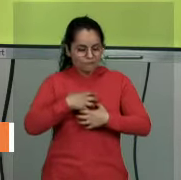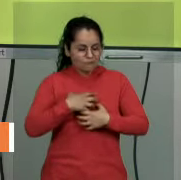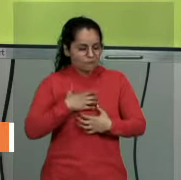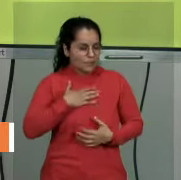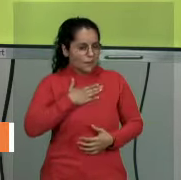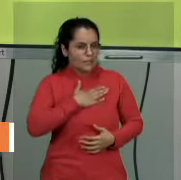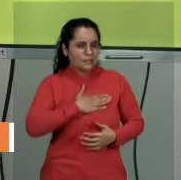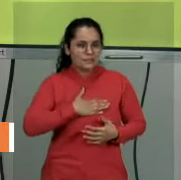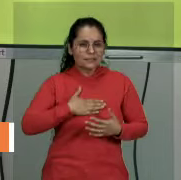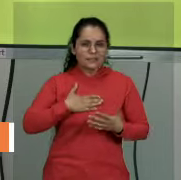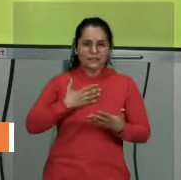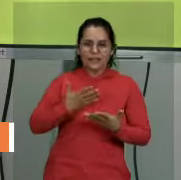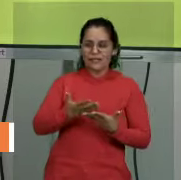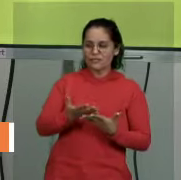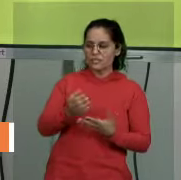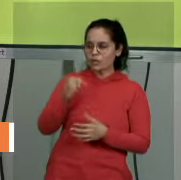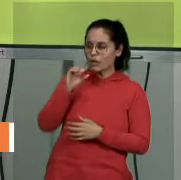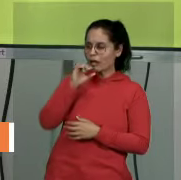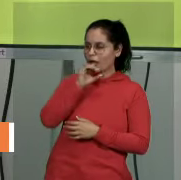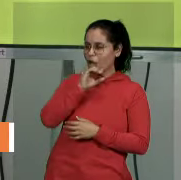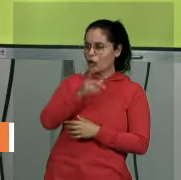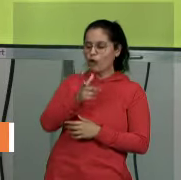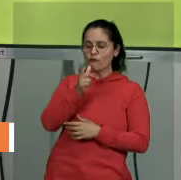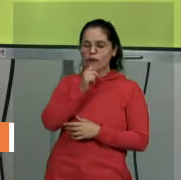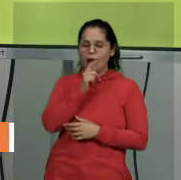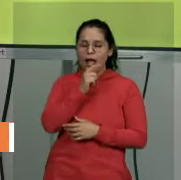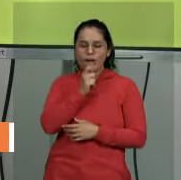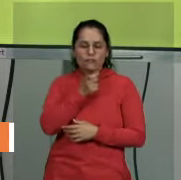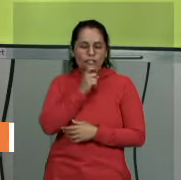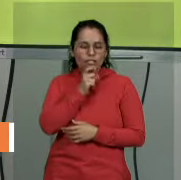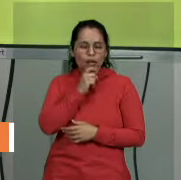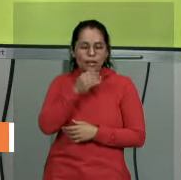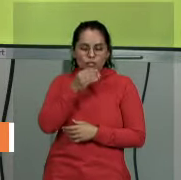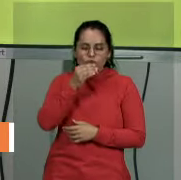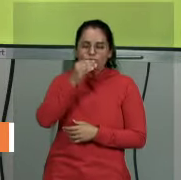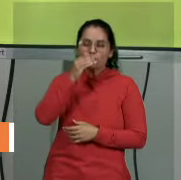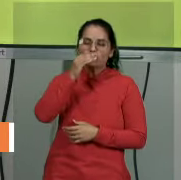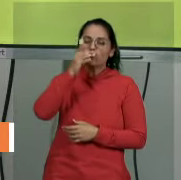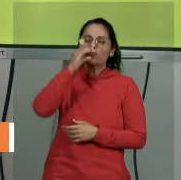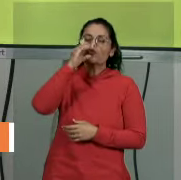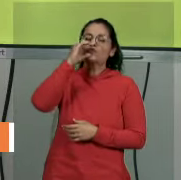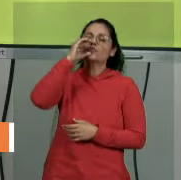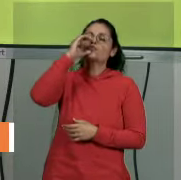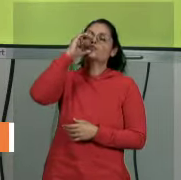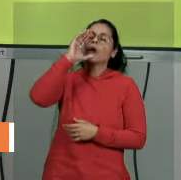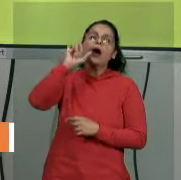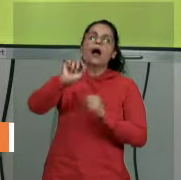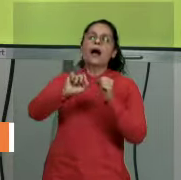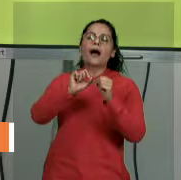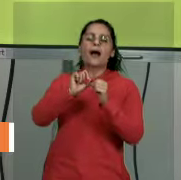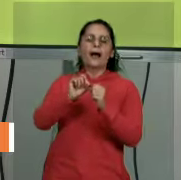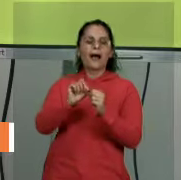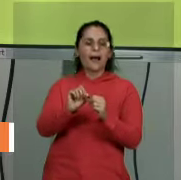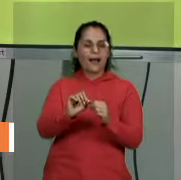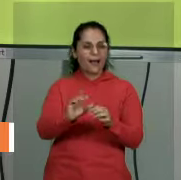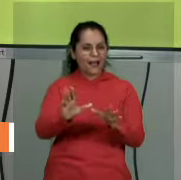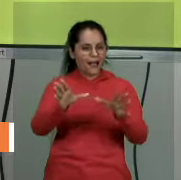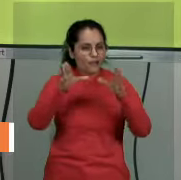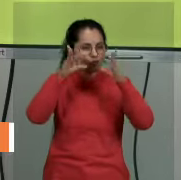você pensa assim, nó, que calor, vou tomar um copo de água bem geladinho. Aí você chega lá, tomou aquele copo de